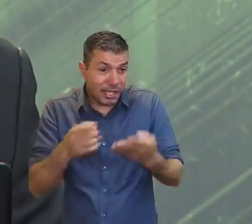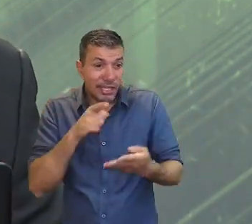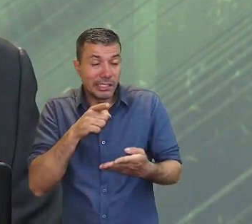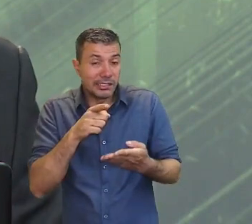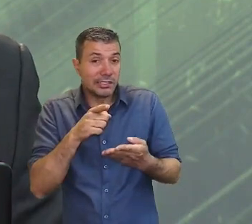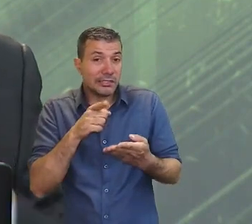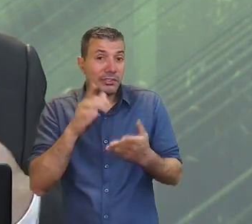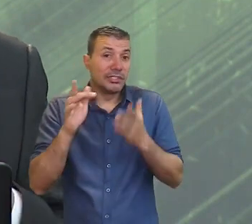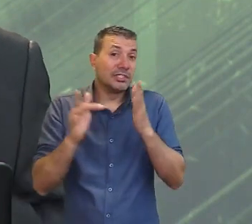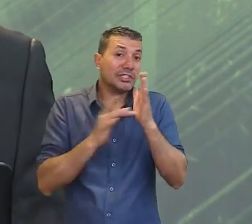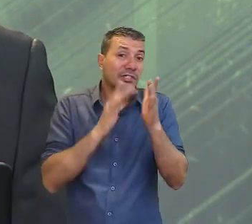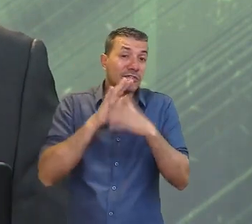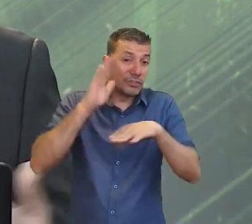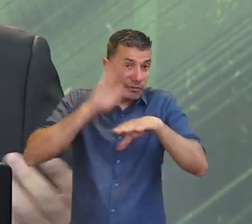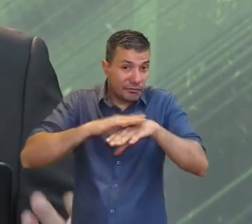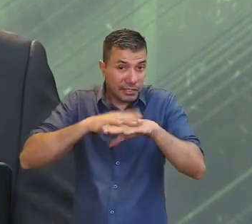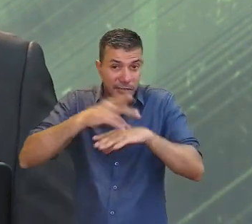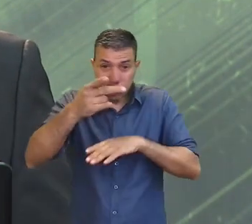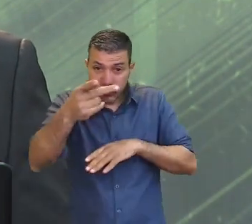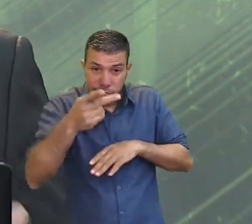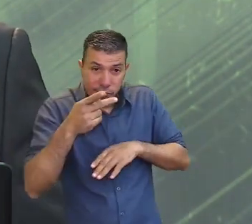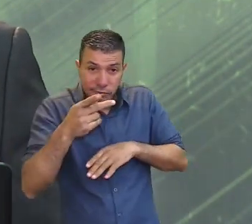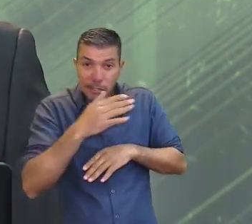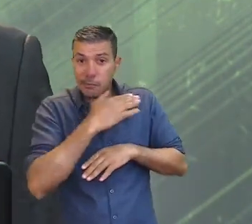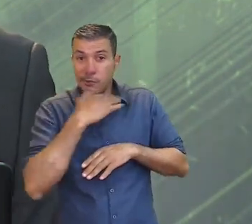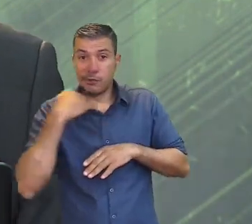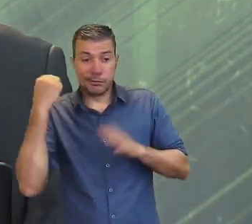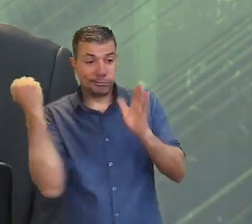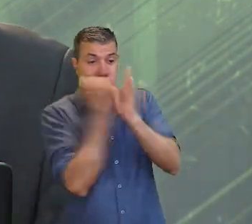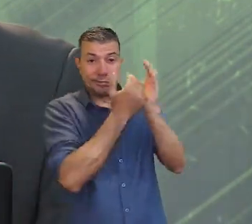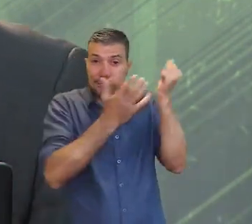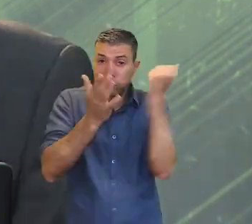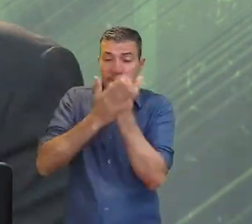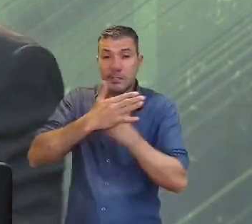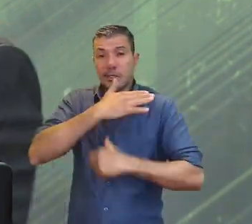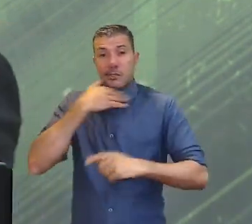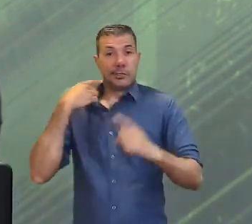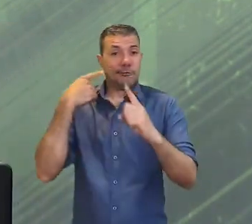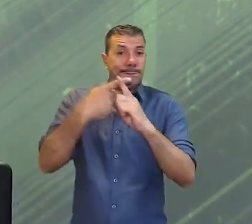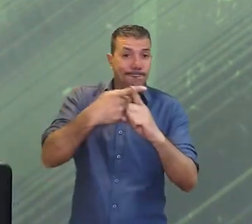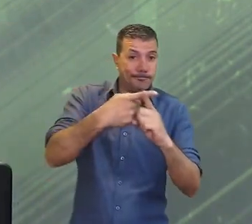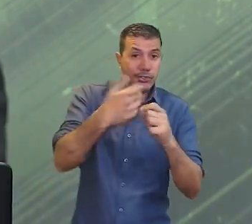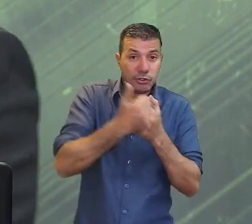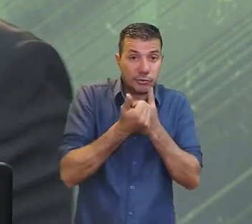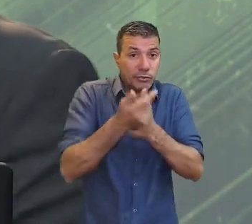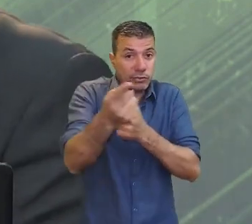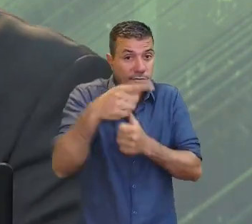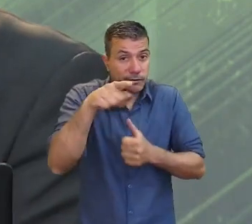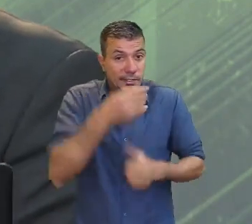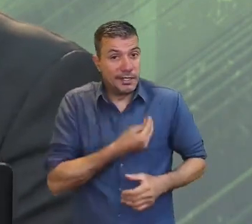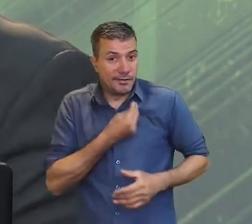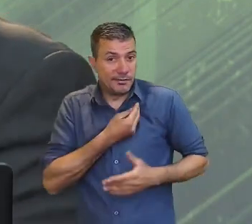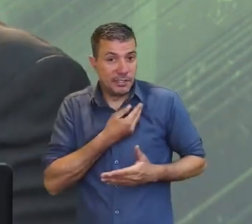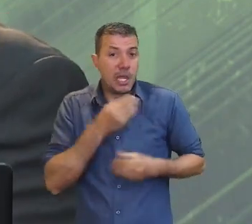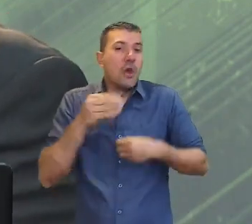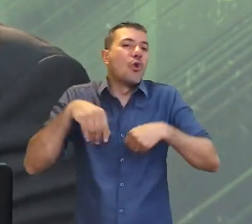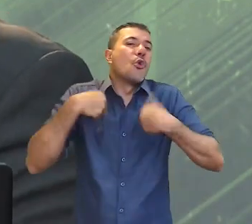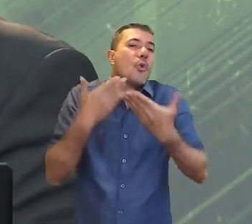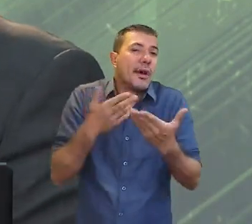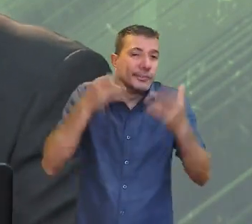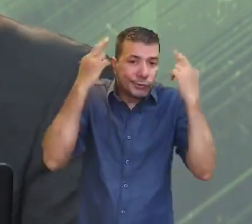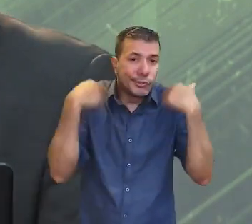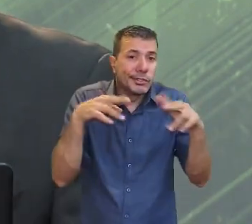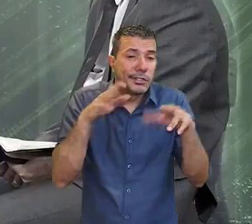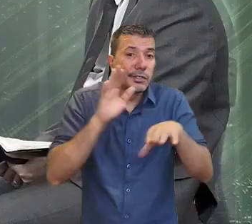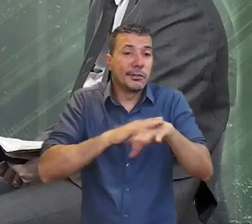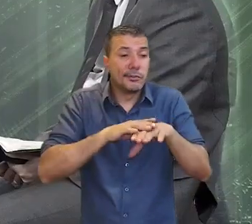aquilo que Cristo faria por mim e por você ao morrer na cruz pelos nossos pecados. Mas quantos cordeiros deveriam morrer, pastor, todos os dias no